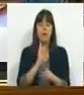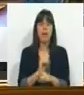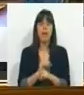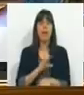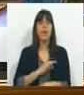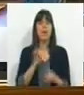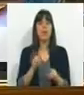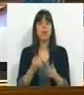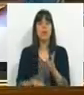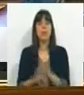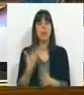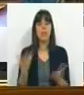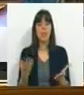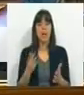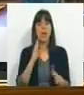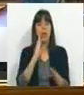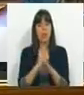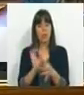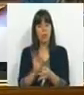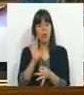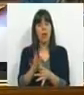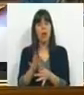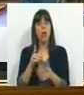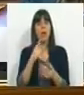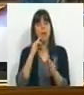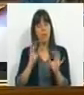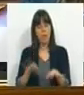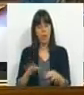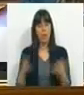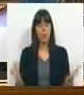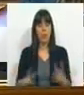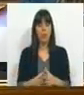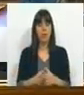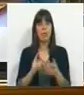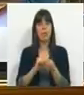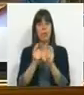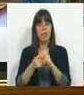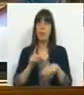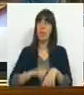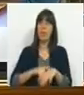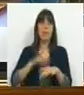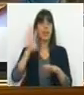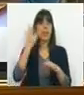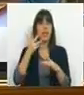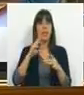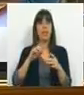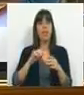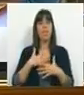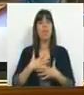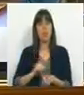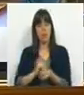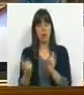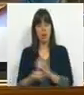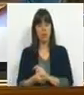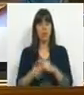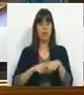aquelas que os senhores criaram. Uma última nota, já mesmo para concluir, é que mudam-se os tempos, mudam-se as vontades. Aqui